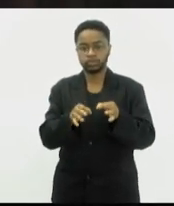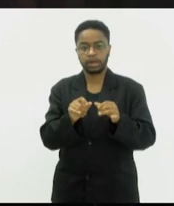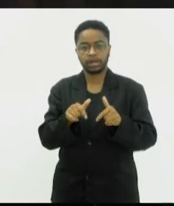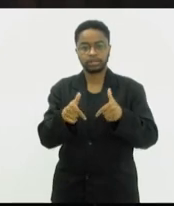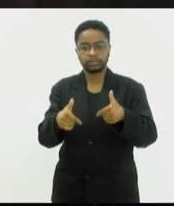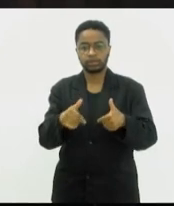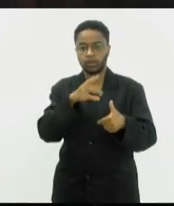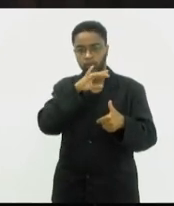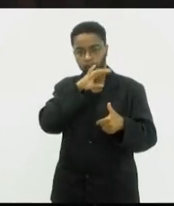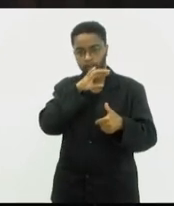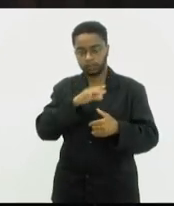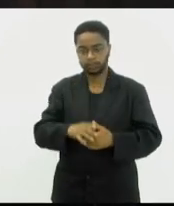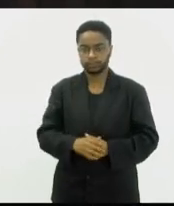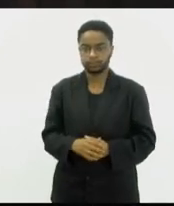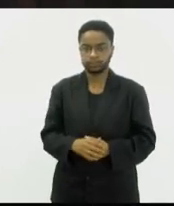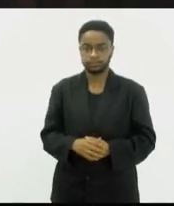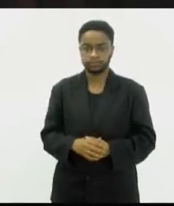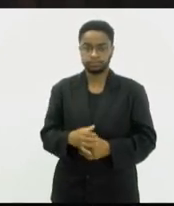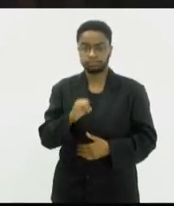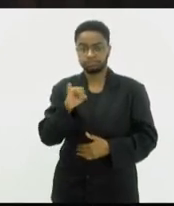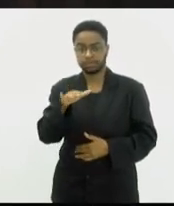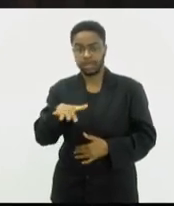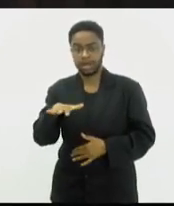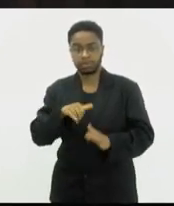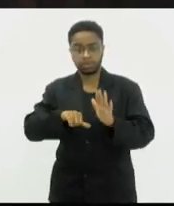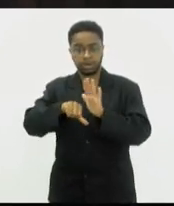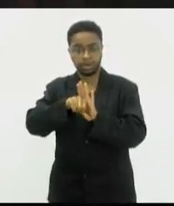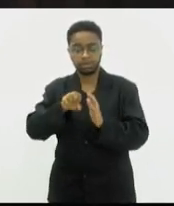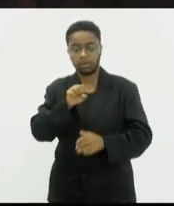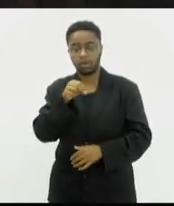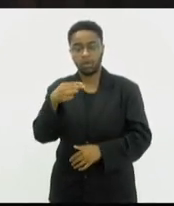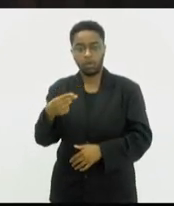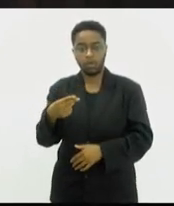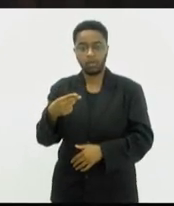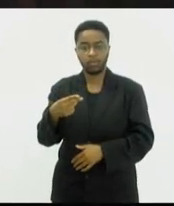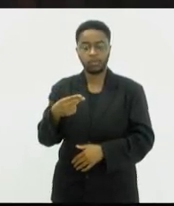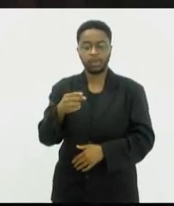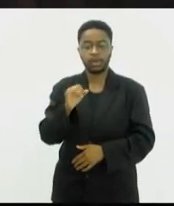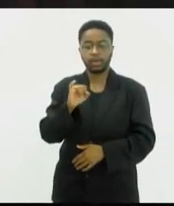malfeitos, né? Quer seja no crime, quer seja na improbidade.